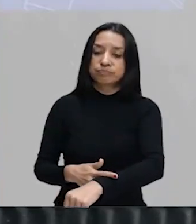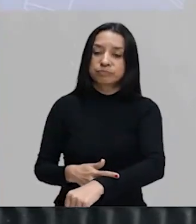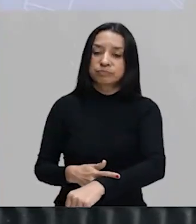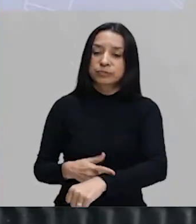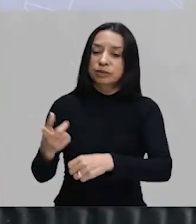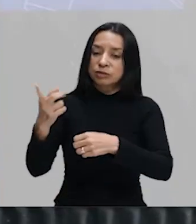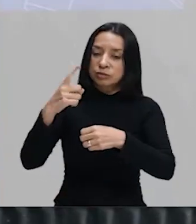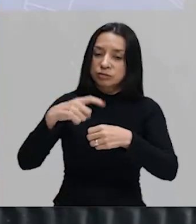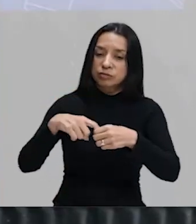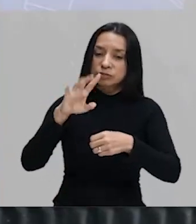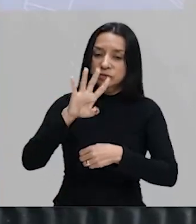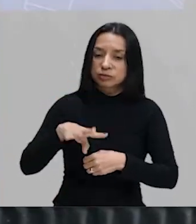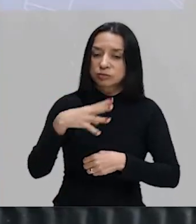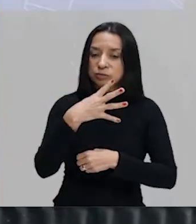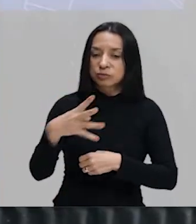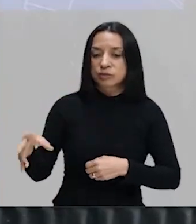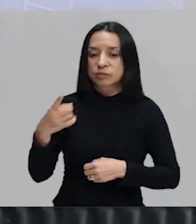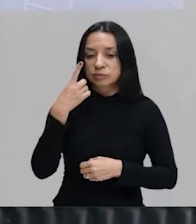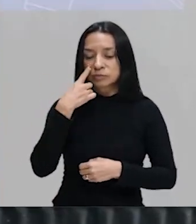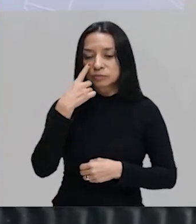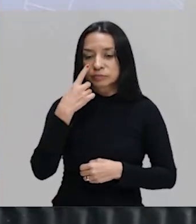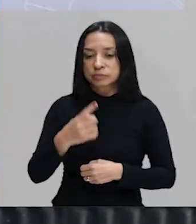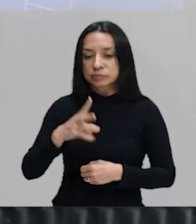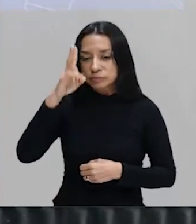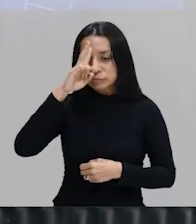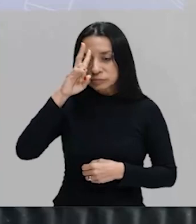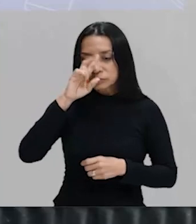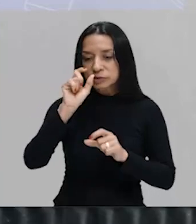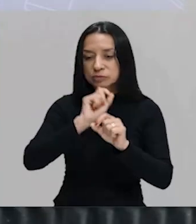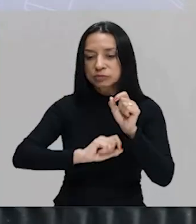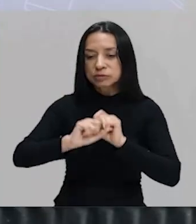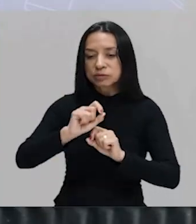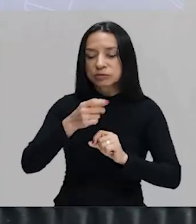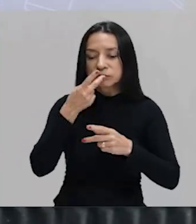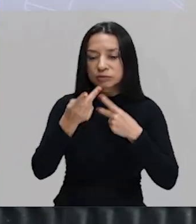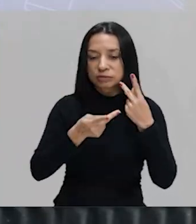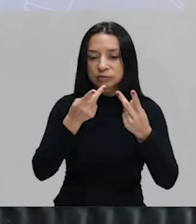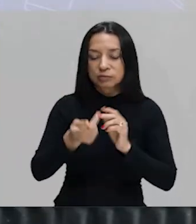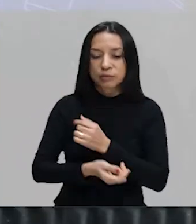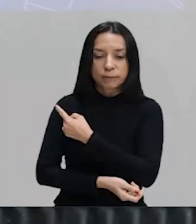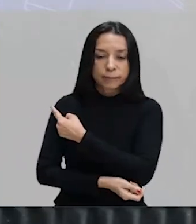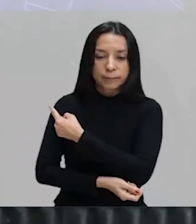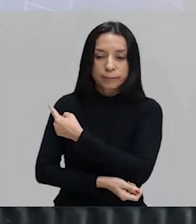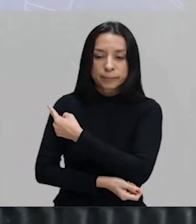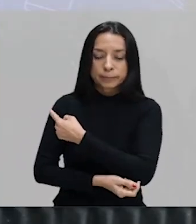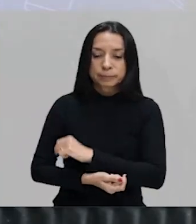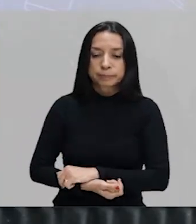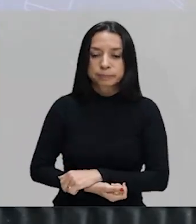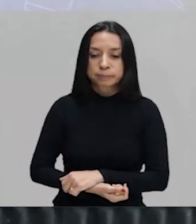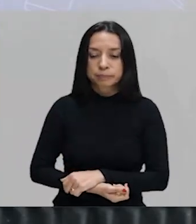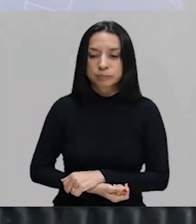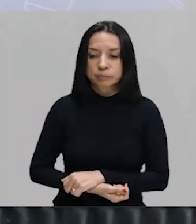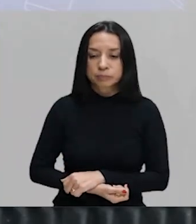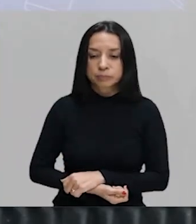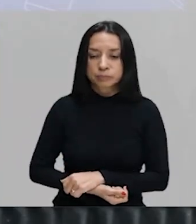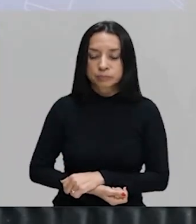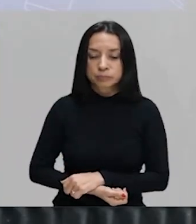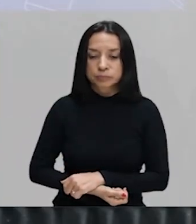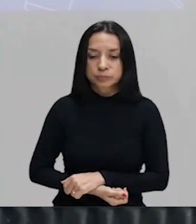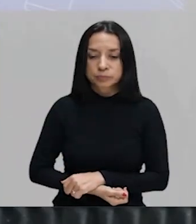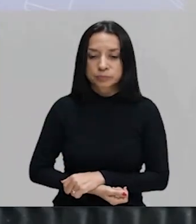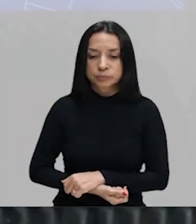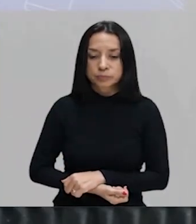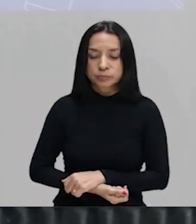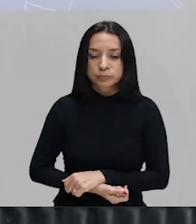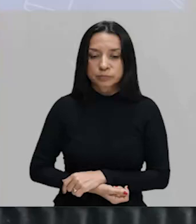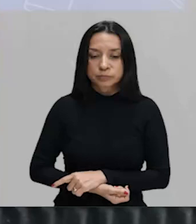voltar lá no quadro só para vocês lembrarem exatamente o que eu estou falando. Bem aqui, ó. Dom, donha, senhor, senhora,